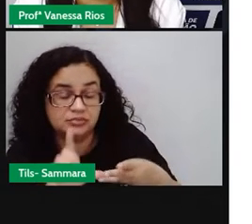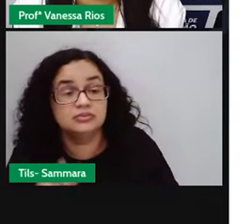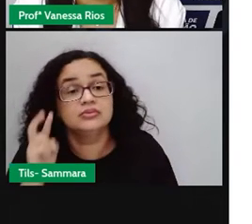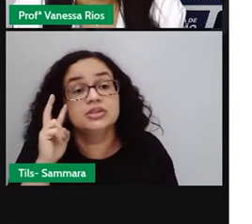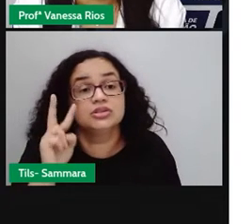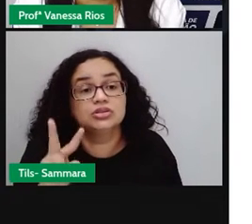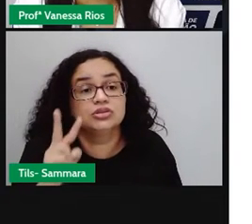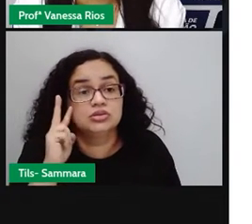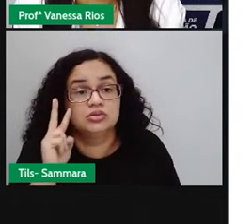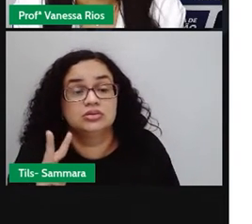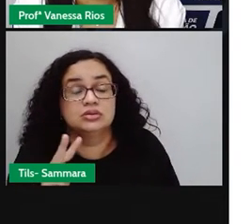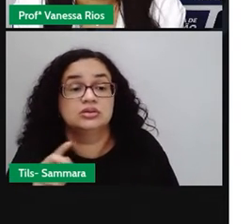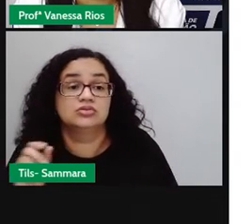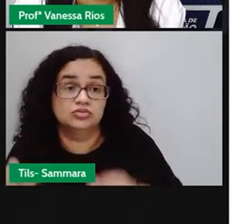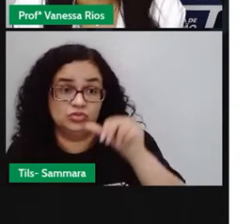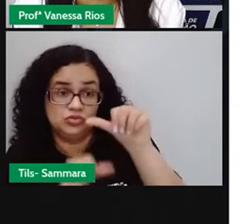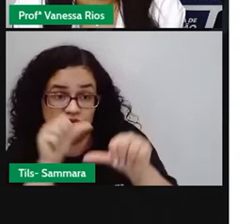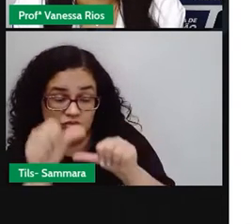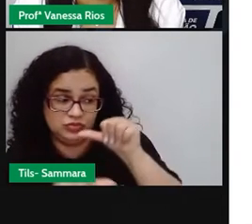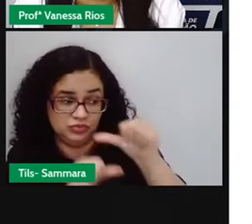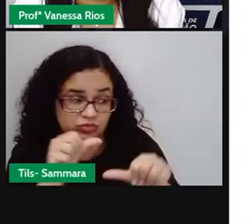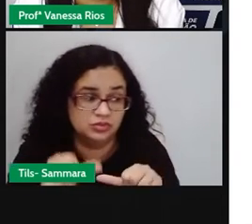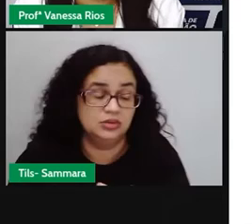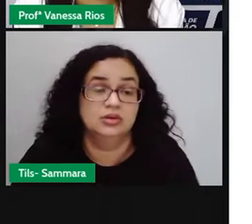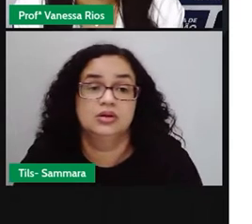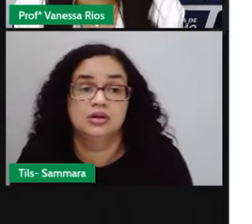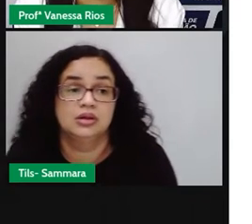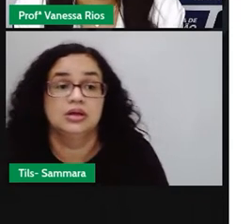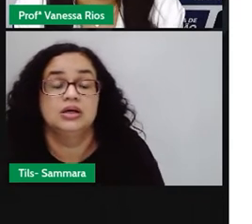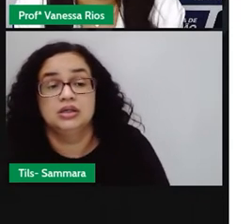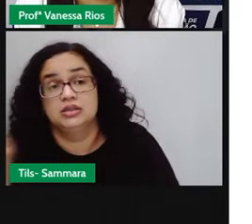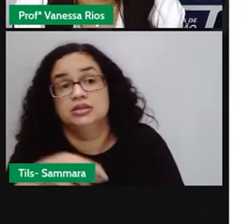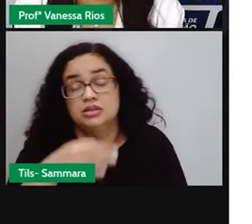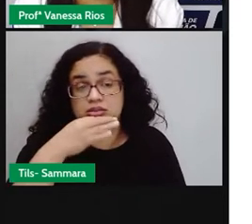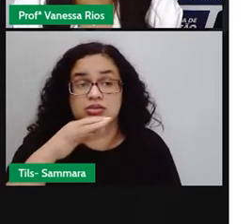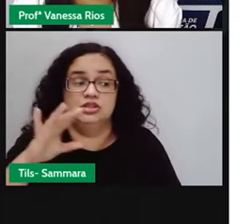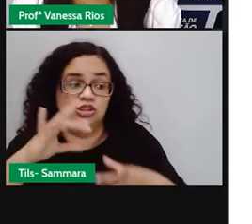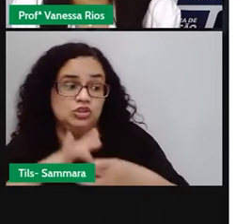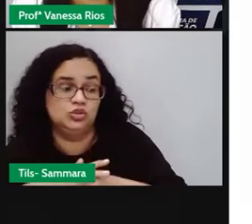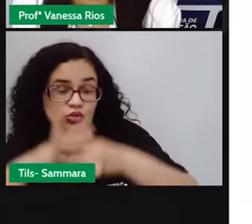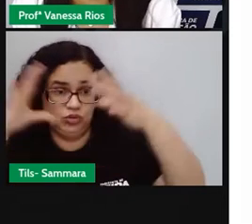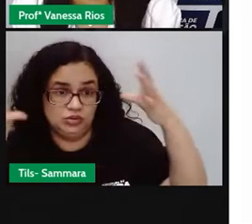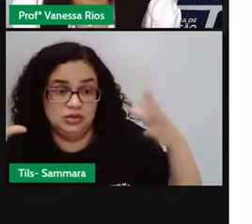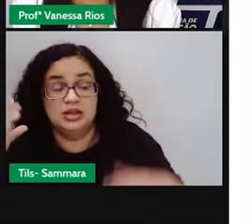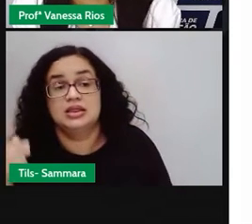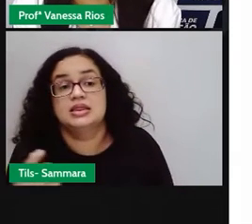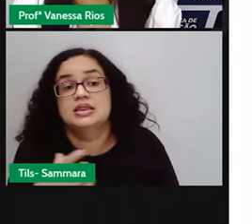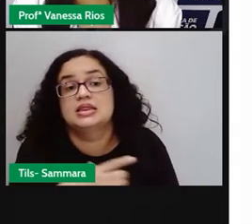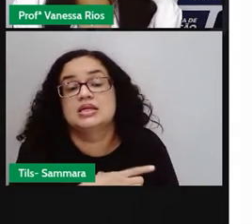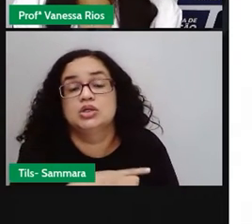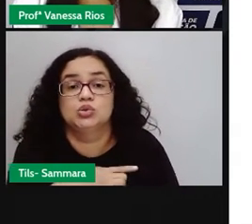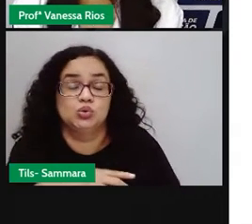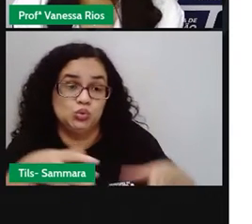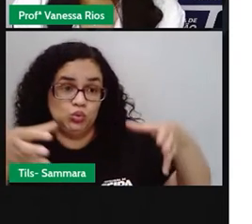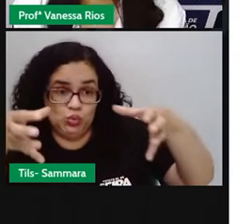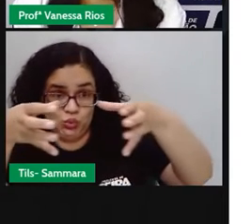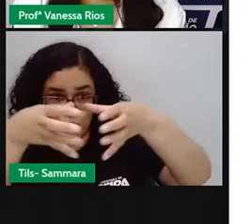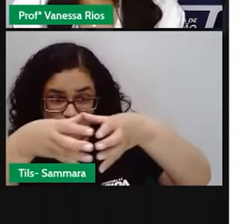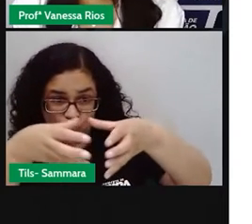gente já vê alterações e modificações. Nesse tipo de democracia, existem aí